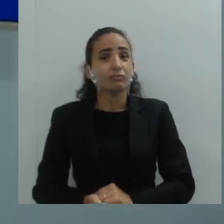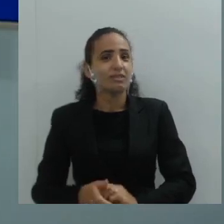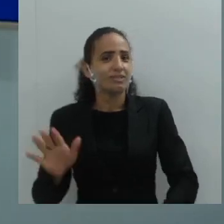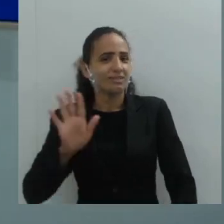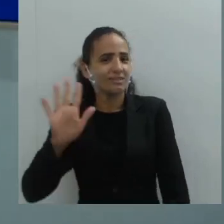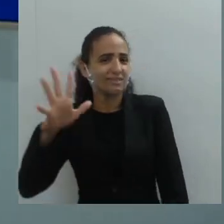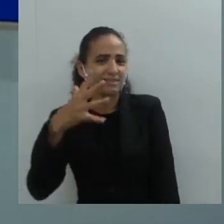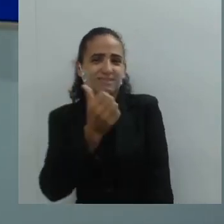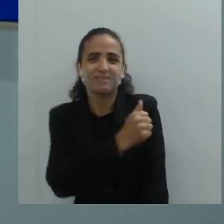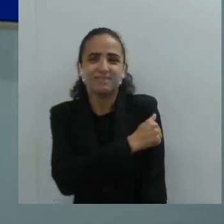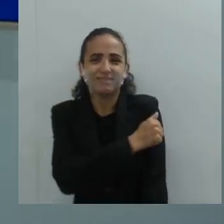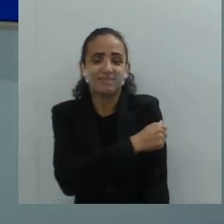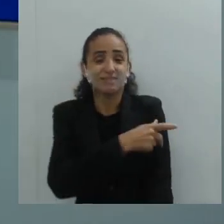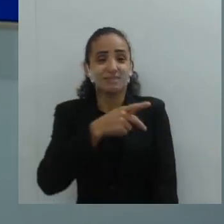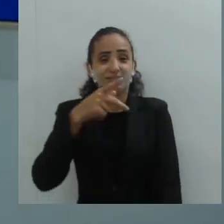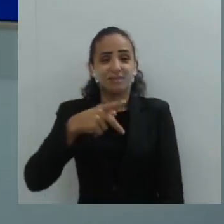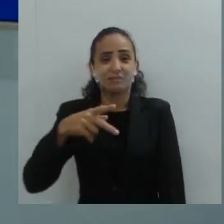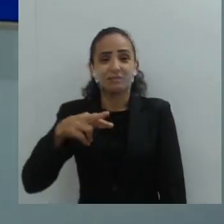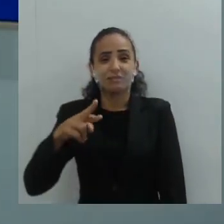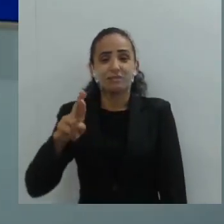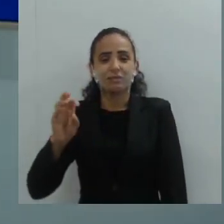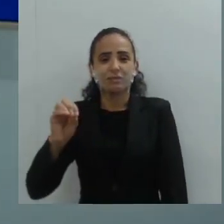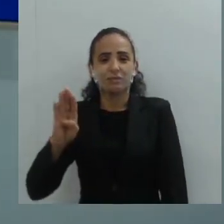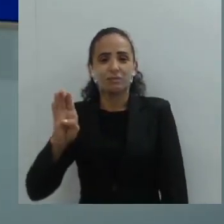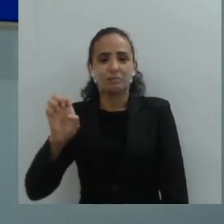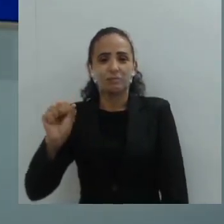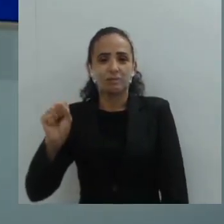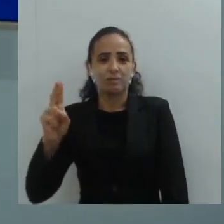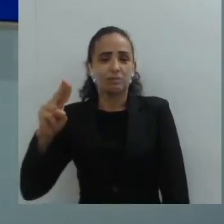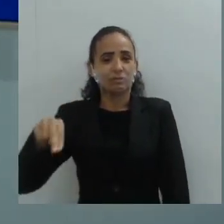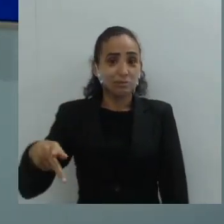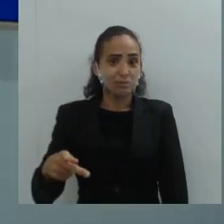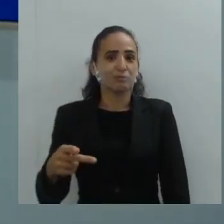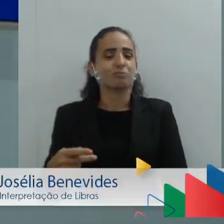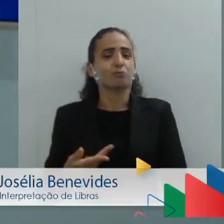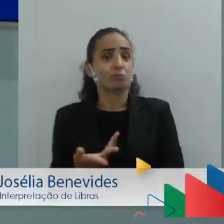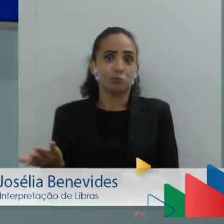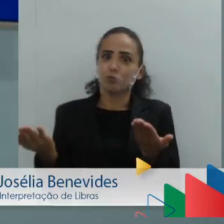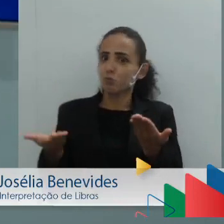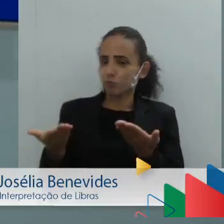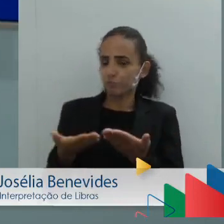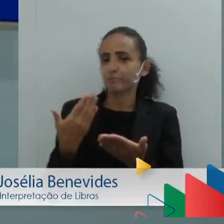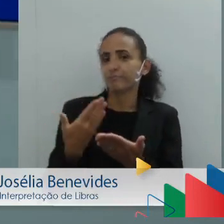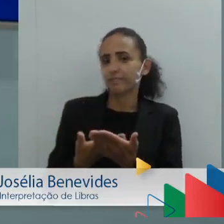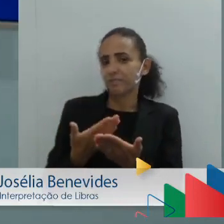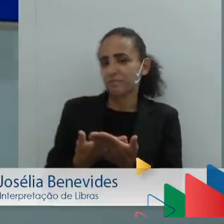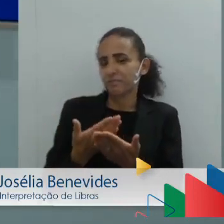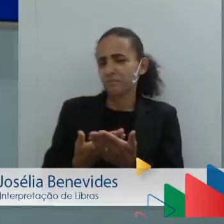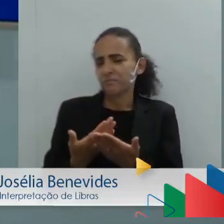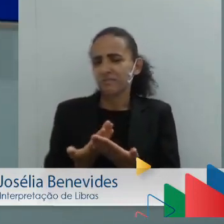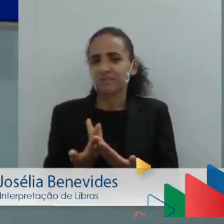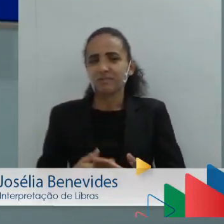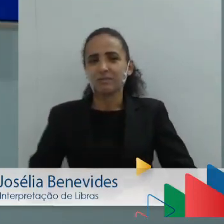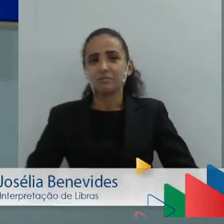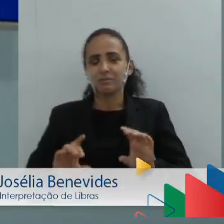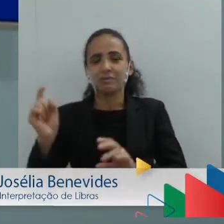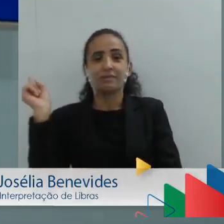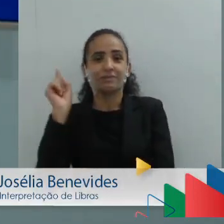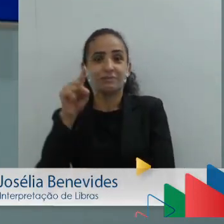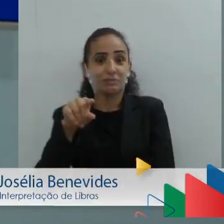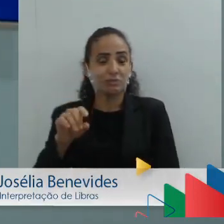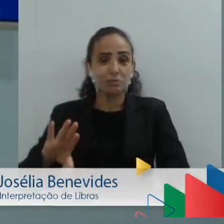Olá, estudantes! Eu sou o professor Robson Anselmo Tavares e hoje eu falo especialmente para